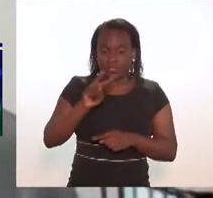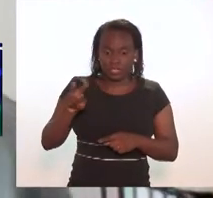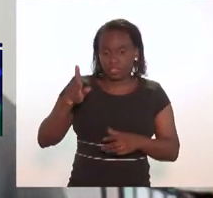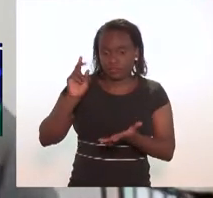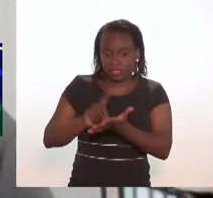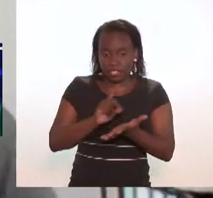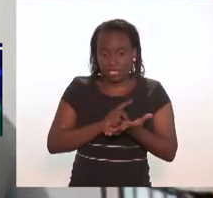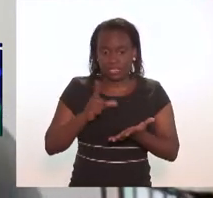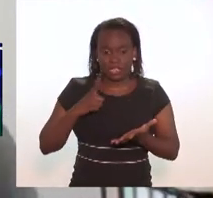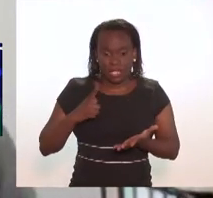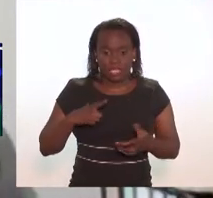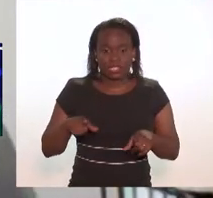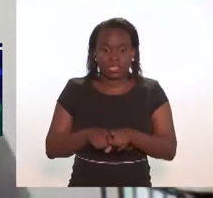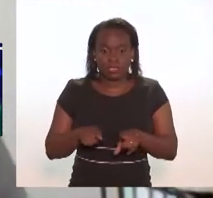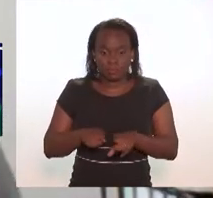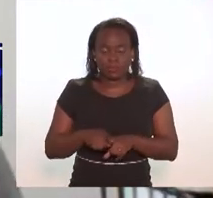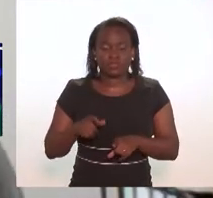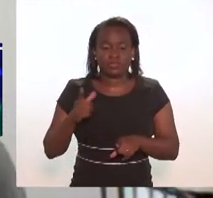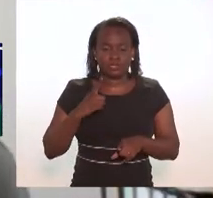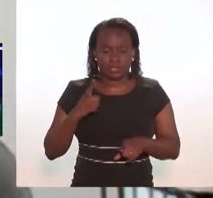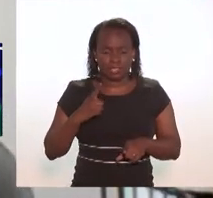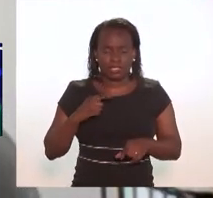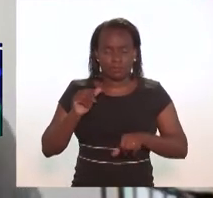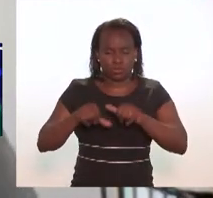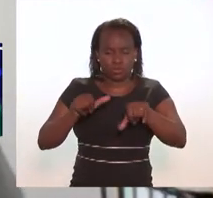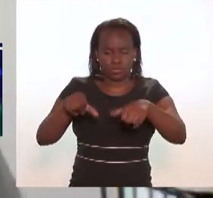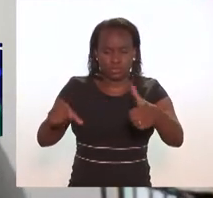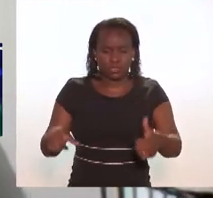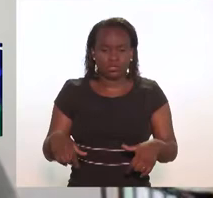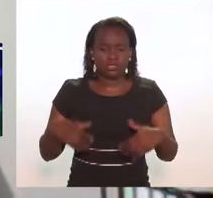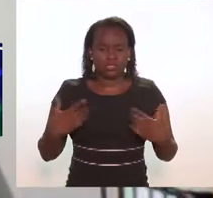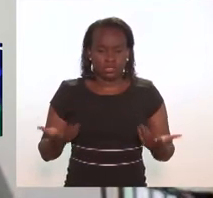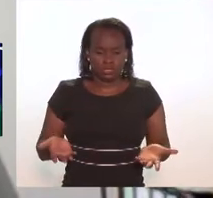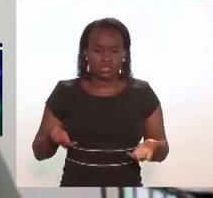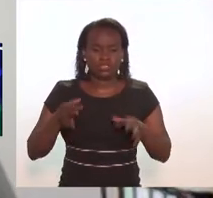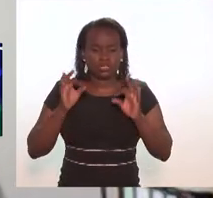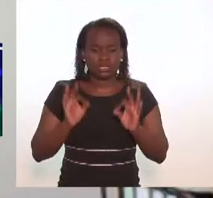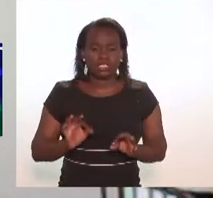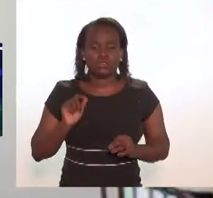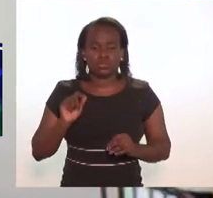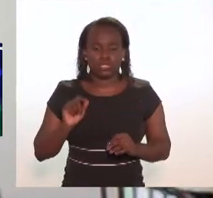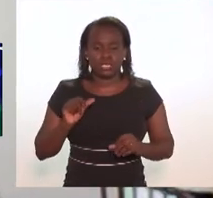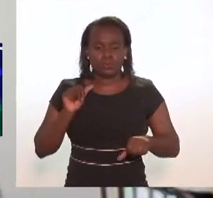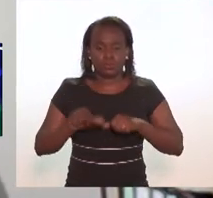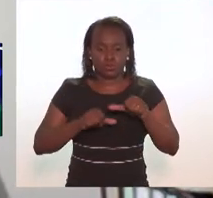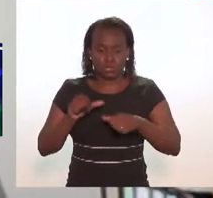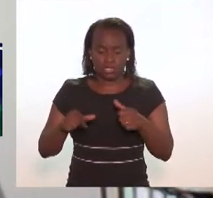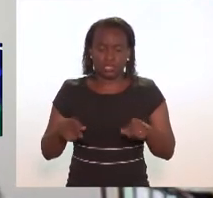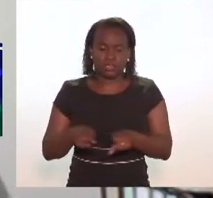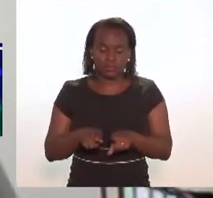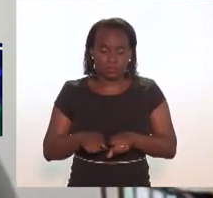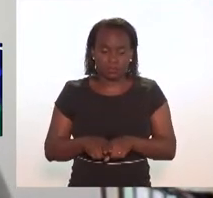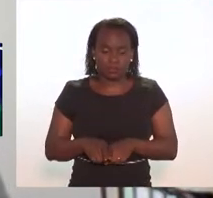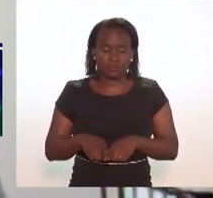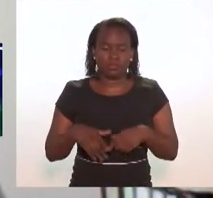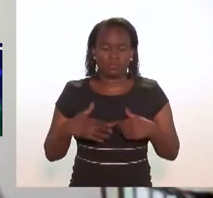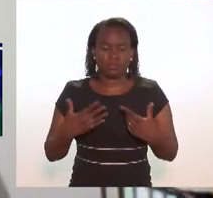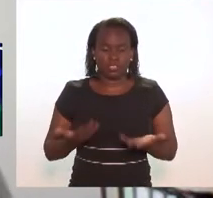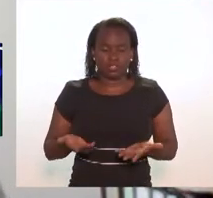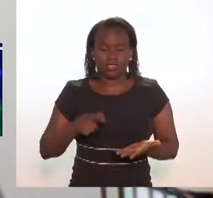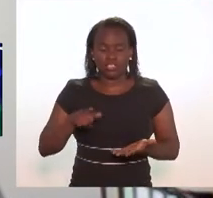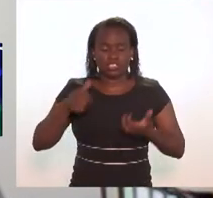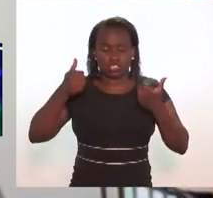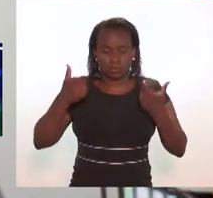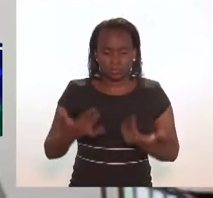realidade também estão constantemente em transformação. E isso se configura em mudanças na língua. Quando a gente